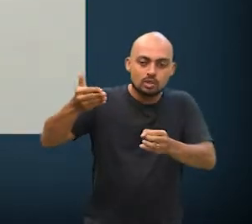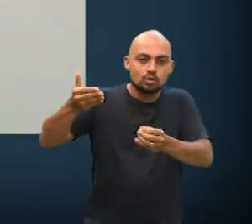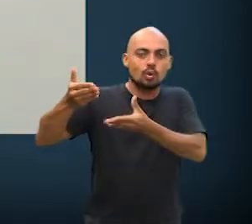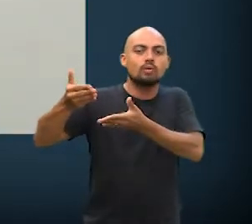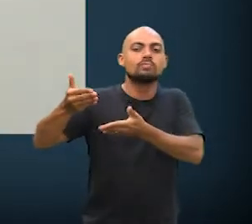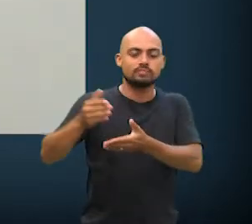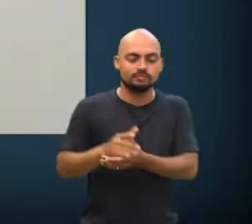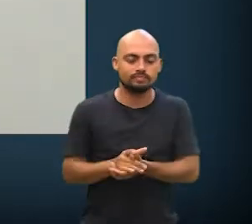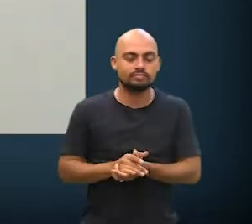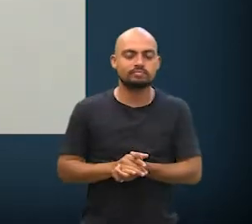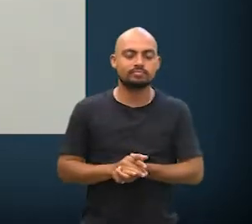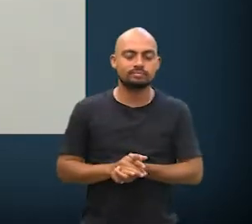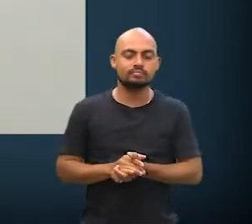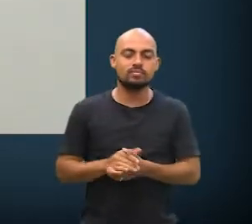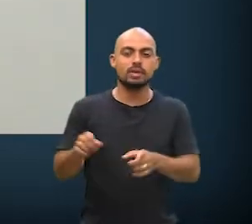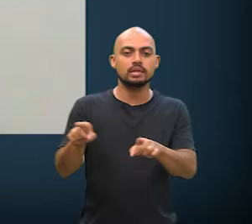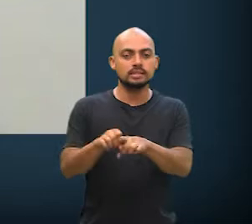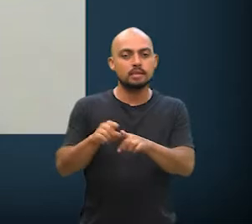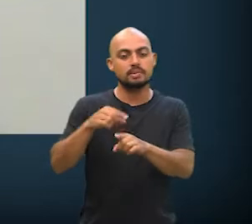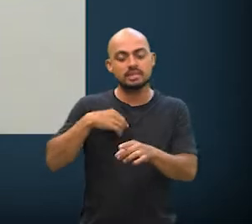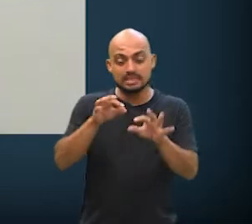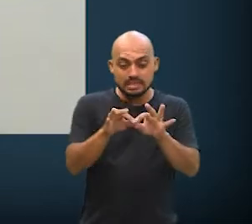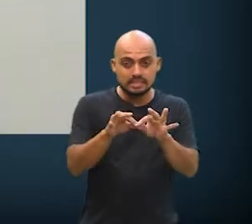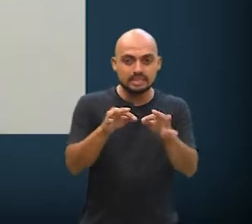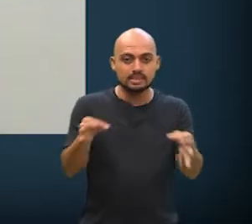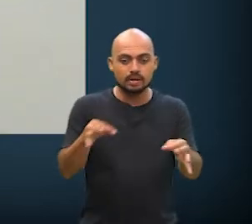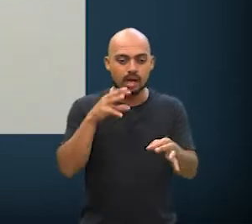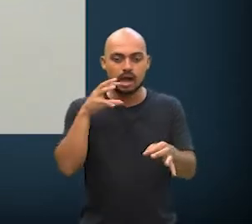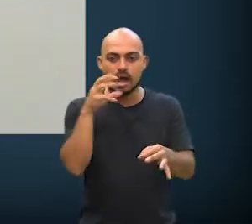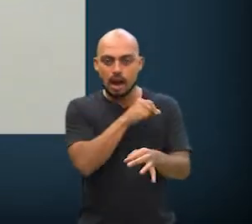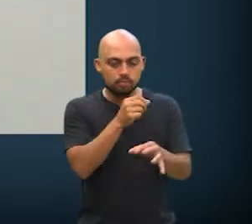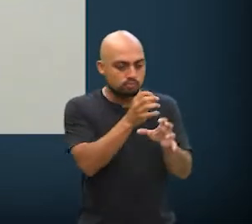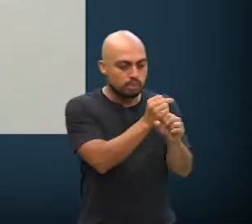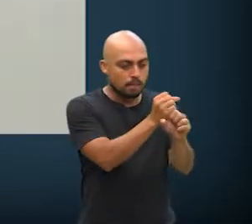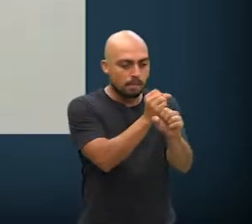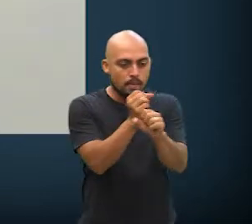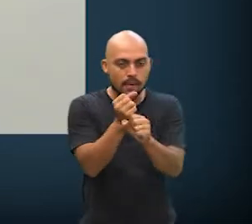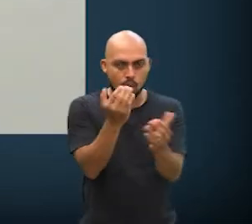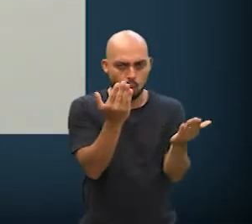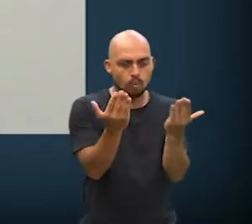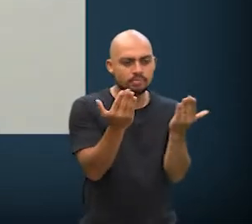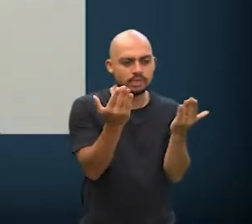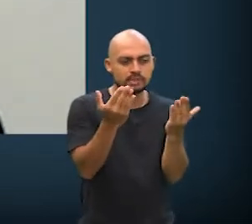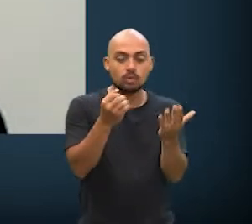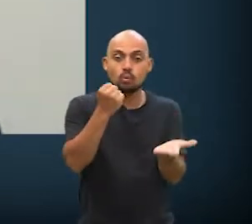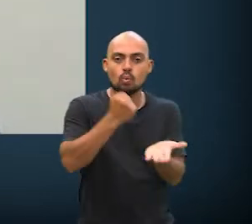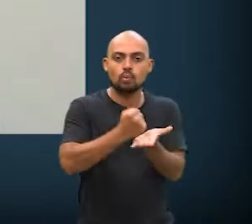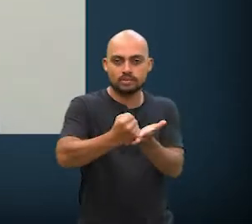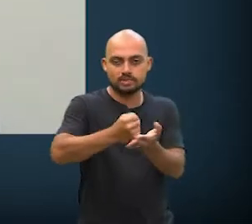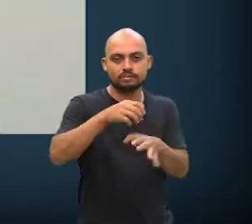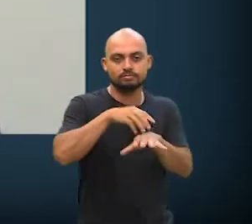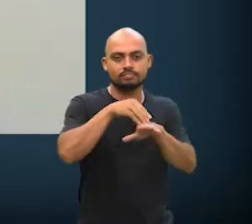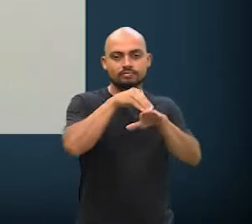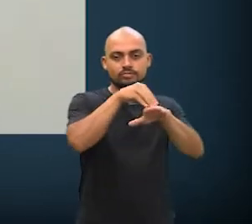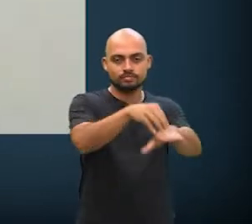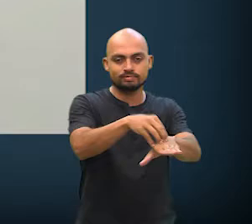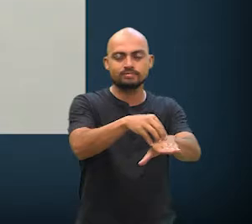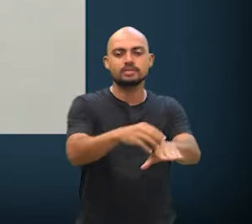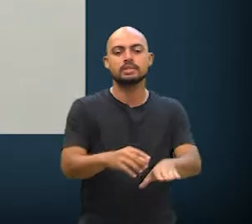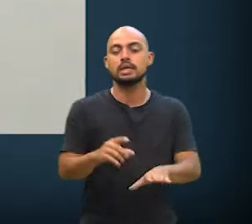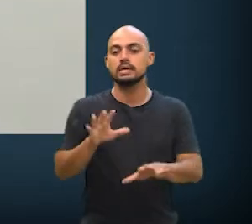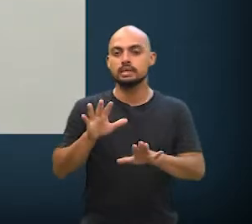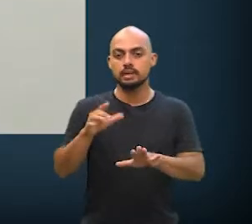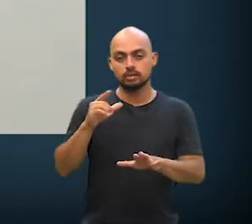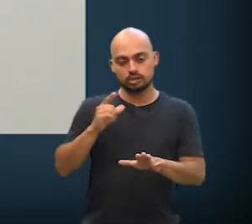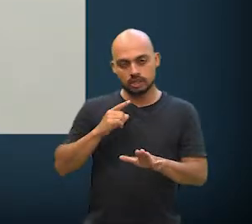gente dar celeridade e simplicidade no processo de cotação e contratação de uma transportadora. Então, a gente trabalhava com